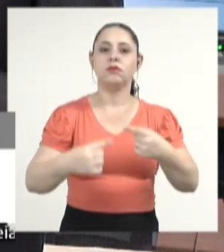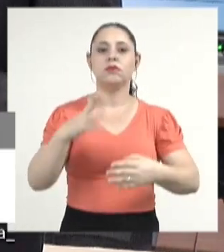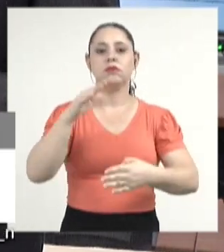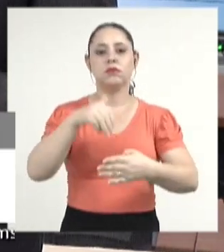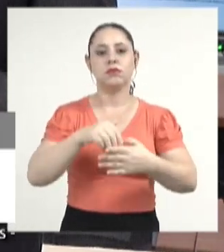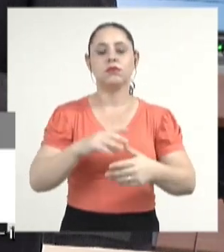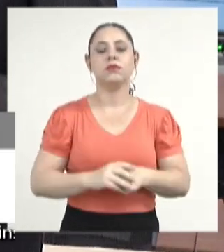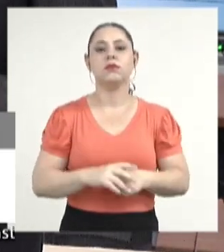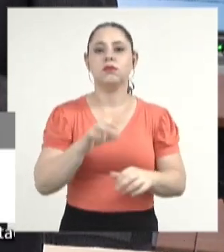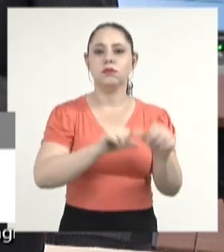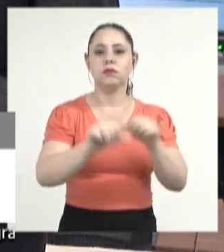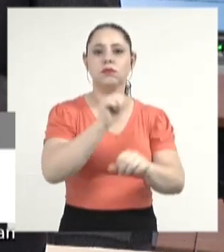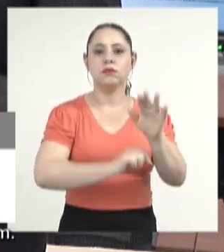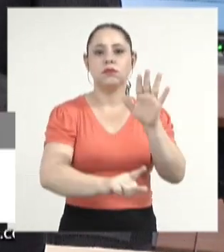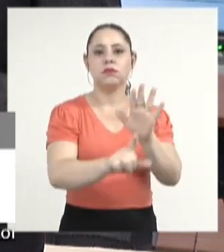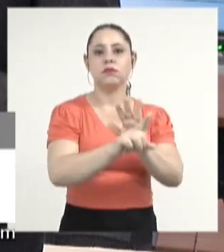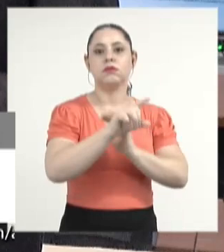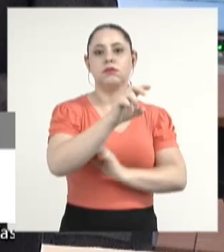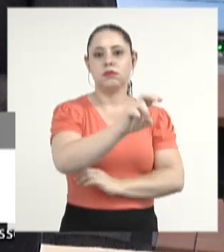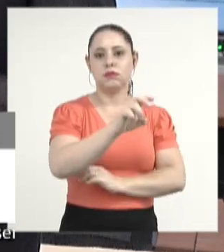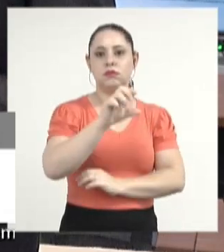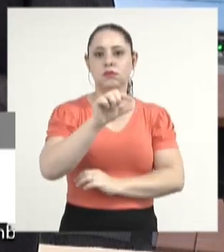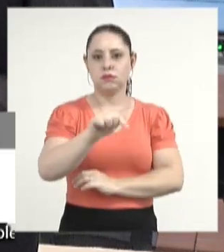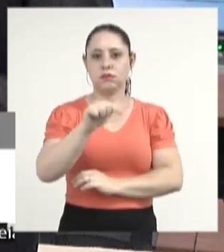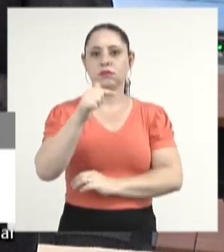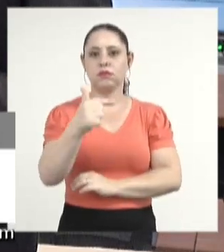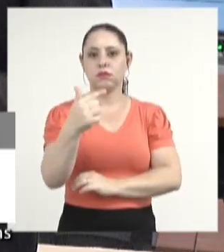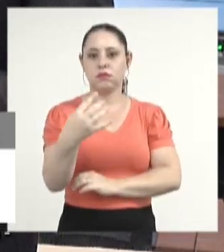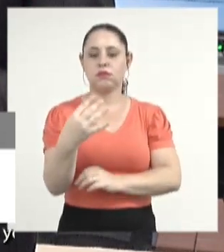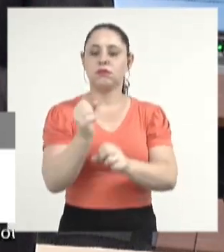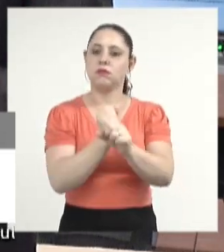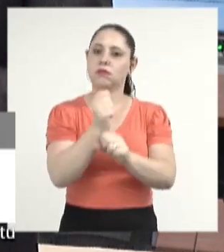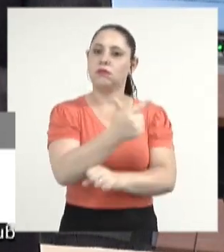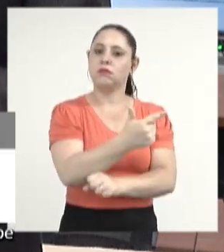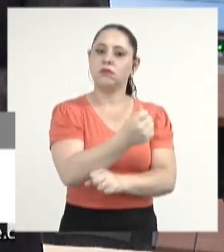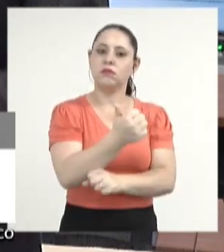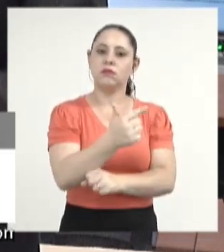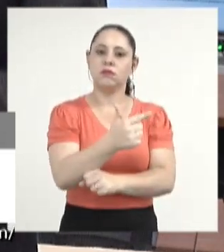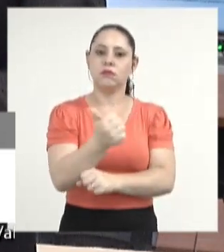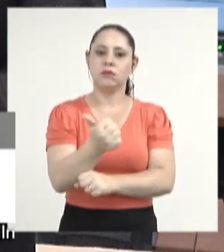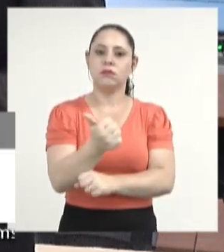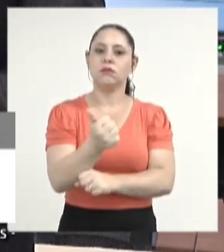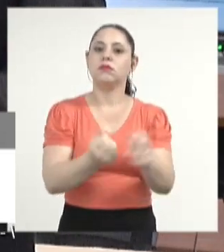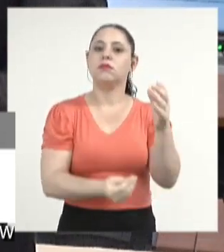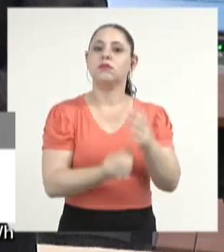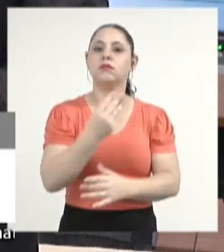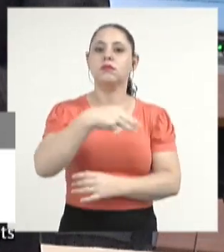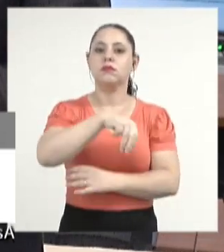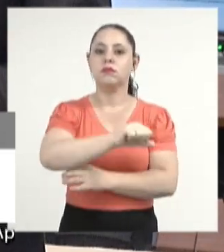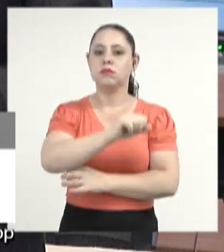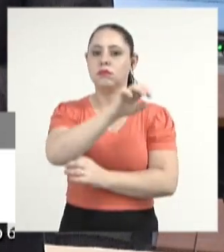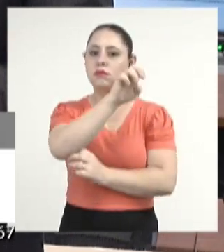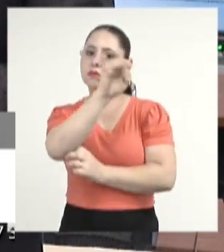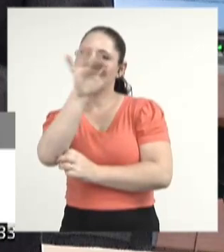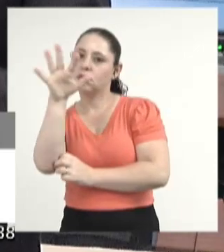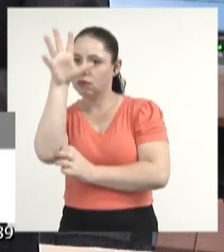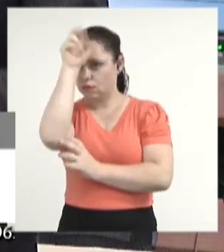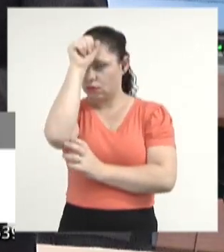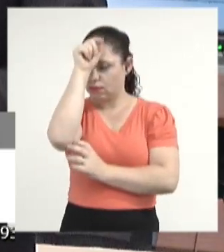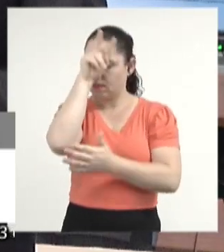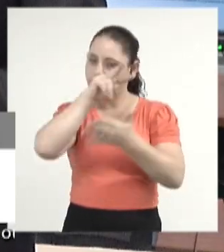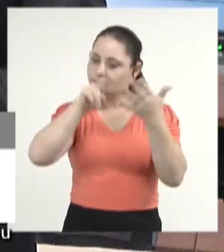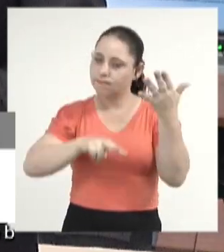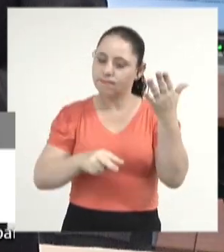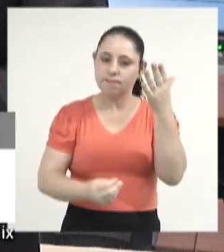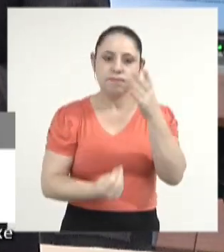votação, que altera a Lei 5.724 de 2021, que institui o programa MS Alfabetiza e cria